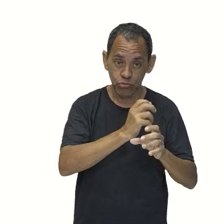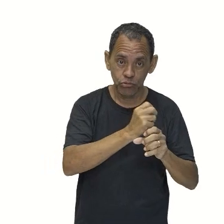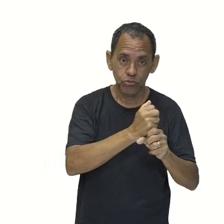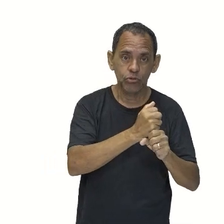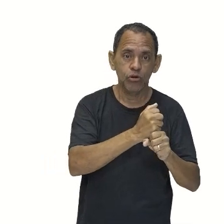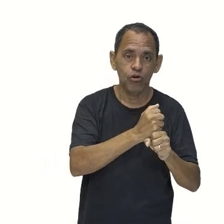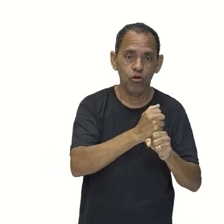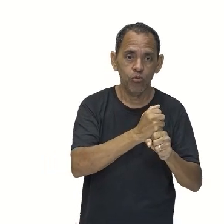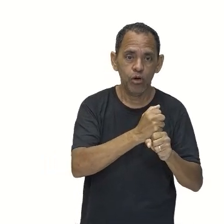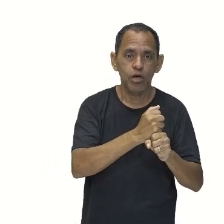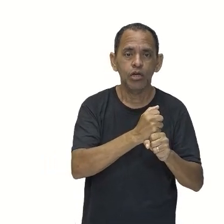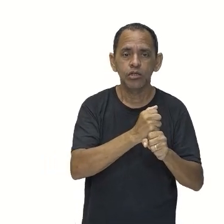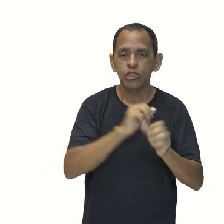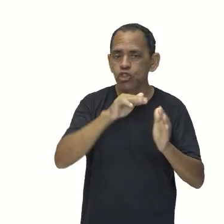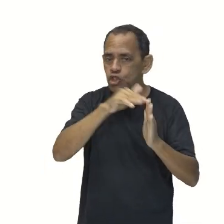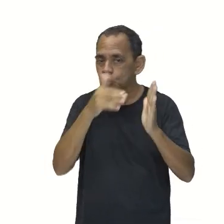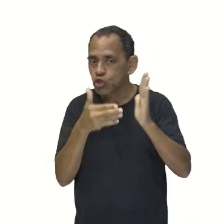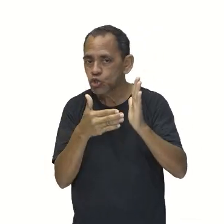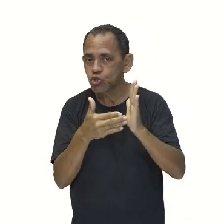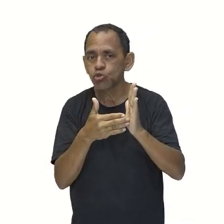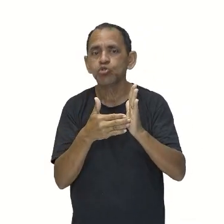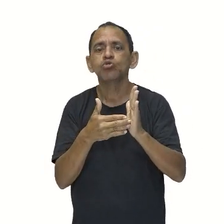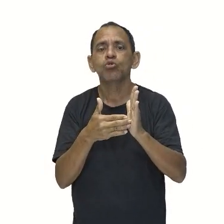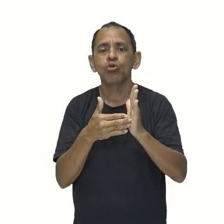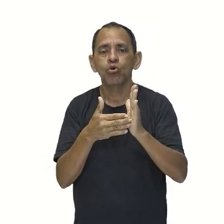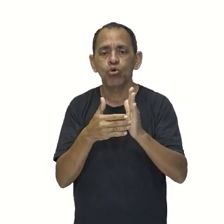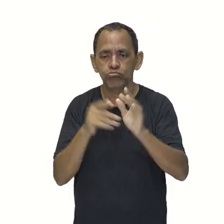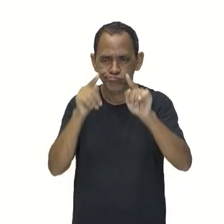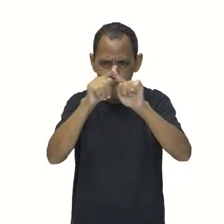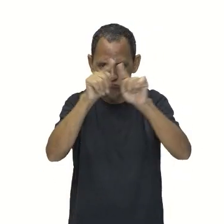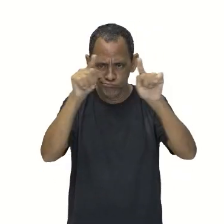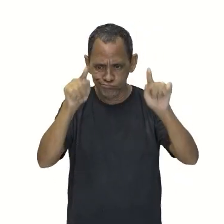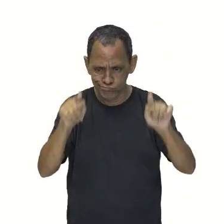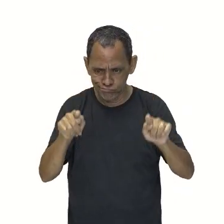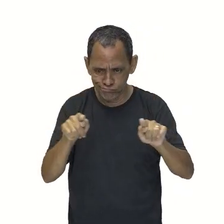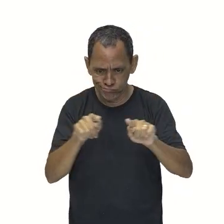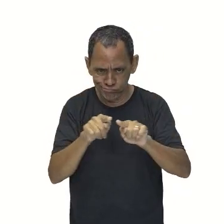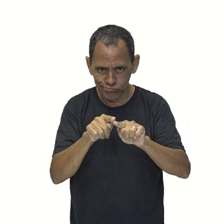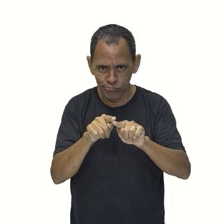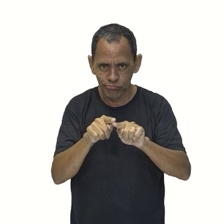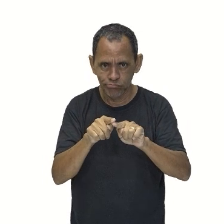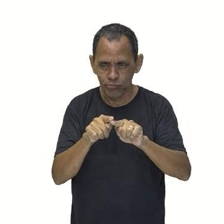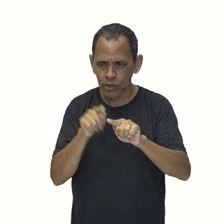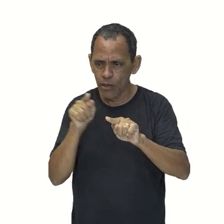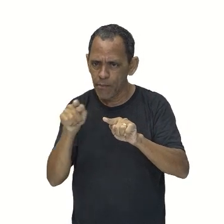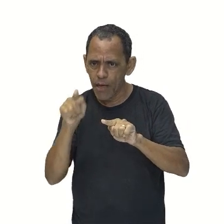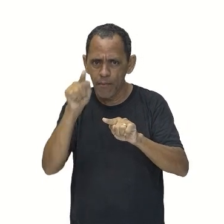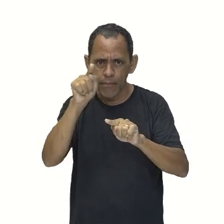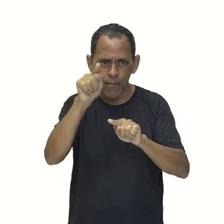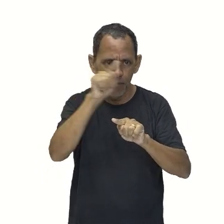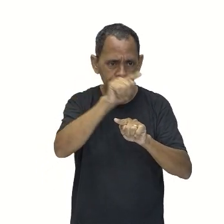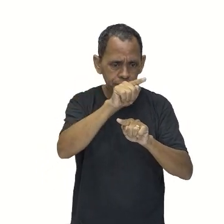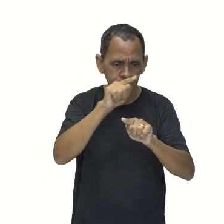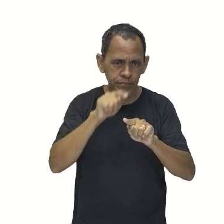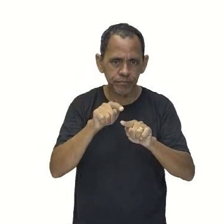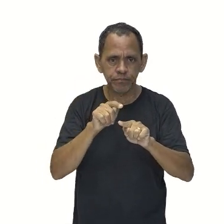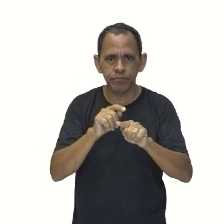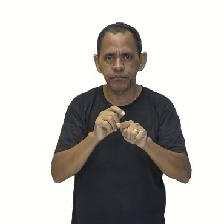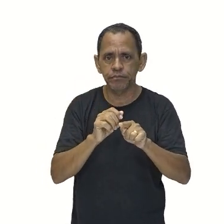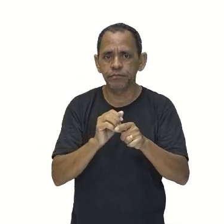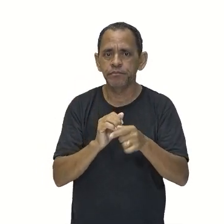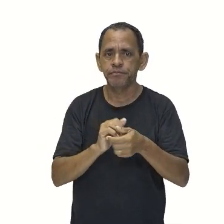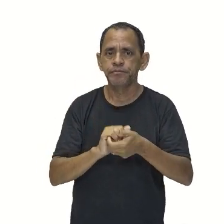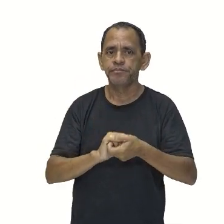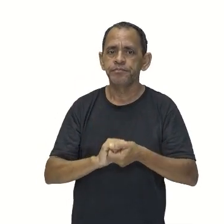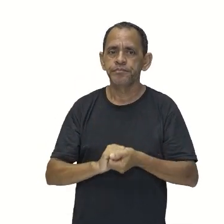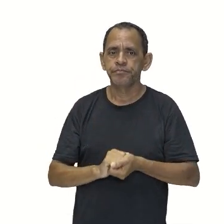dos lados, de todos, pessoal. Então, ó, por ser um quadrado, beleza? Ó,